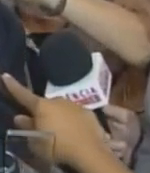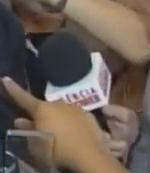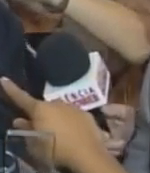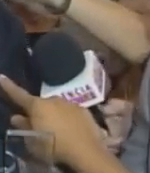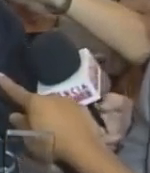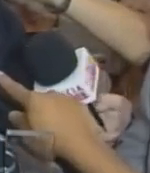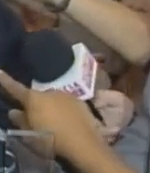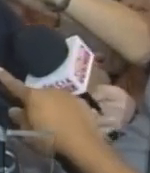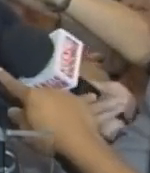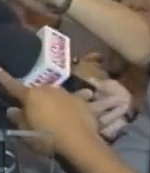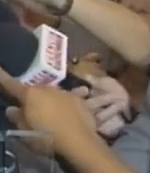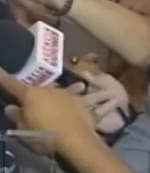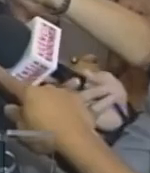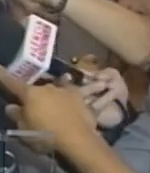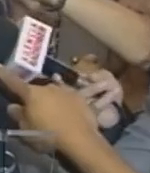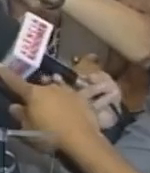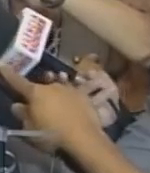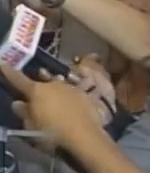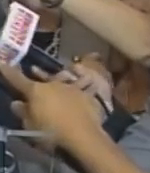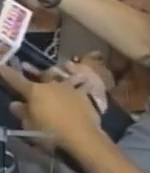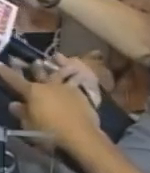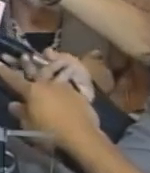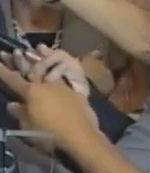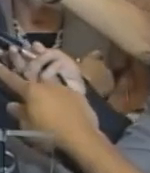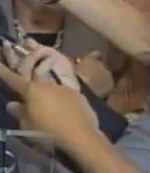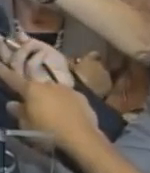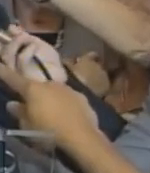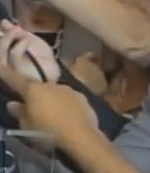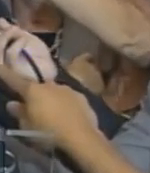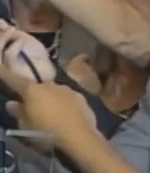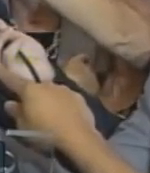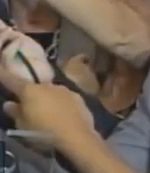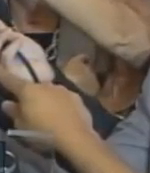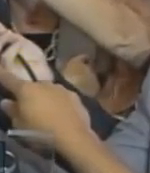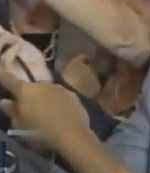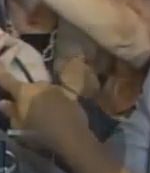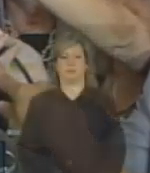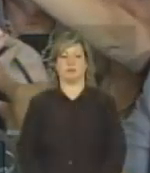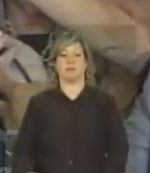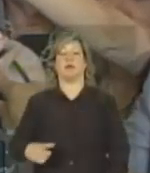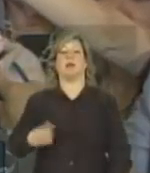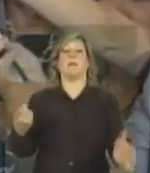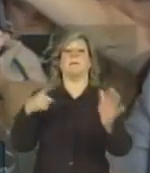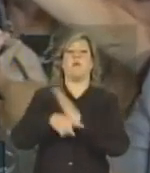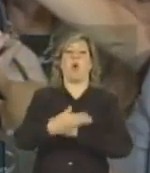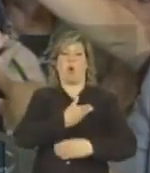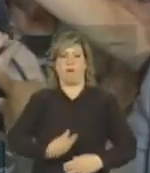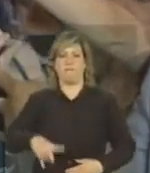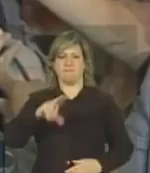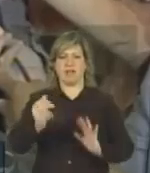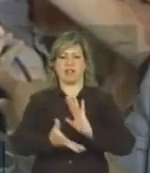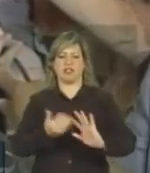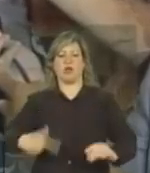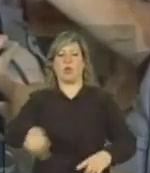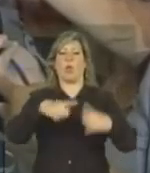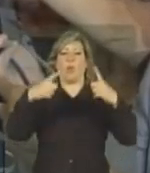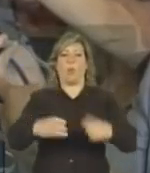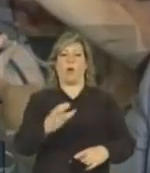vai ocupar essas áreas? A polícia vai tirar os usuários de crack das cracolândias? O que nós estamos afirmando é que nós temos uma